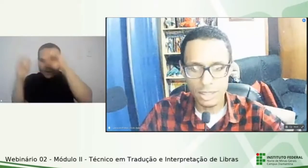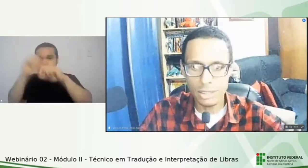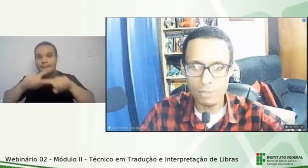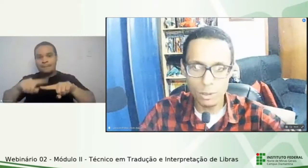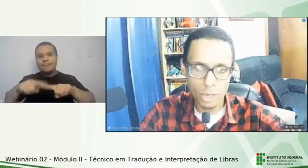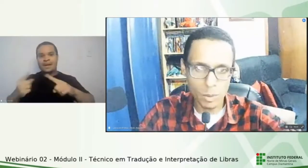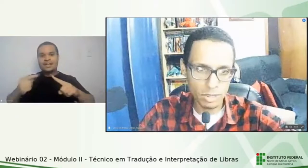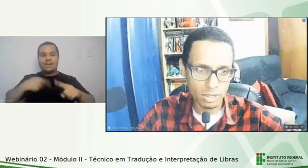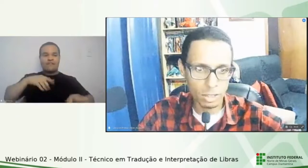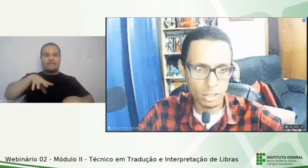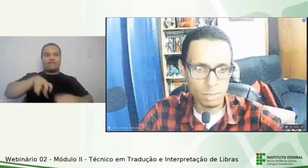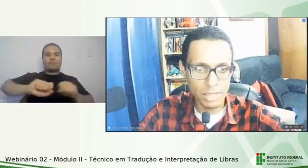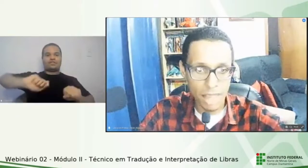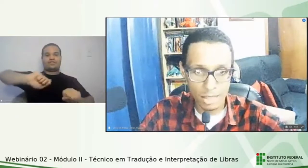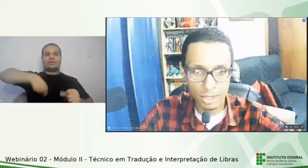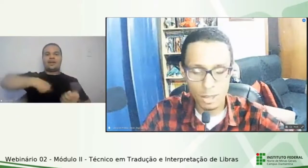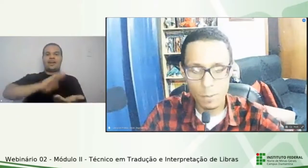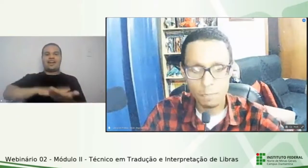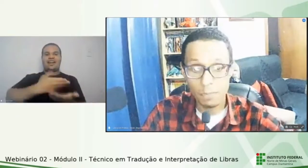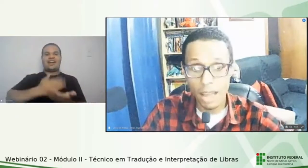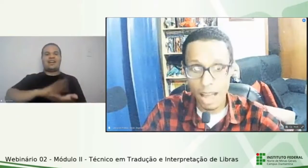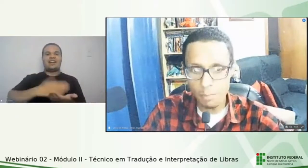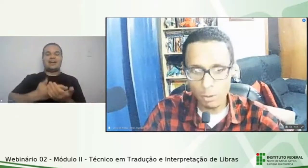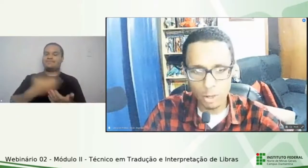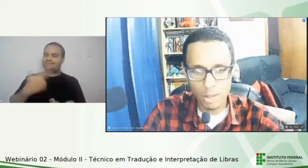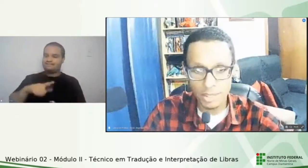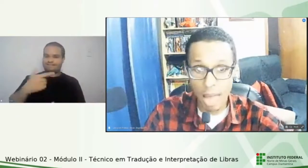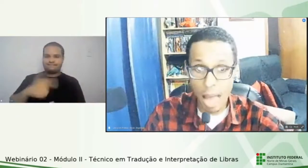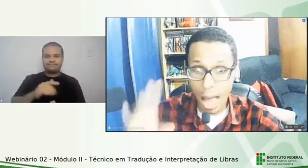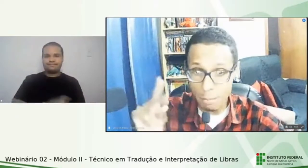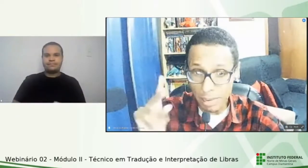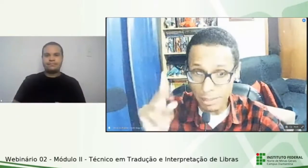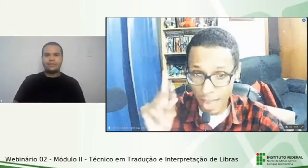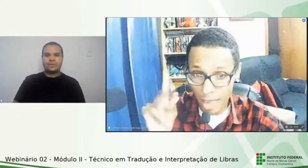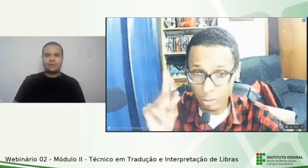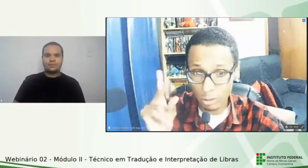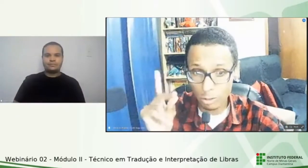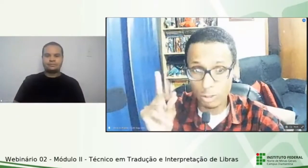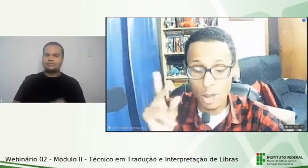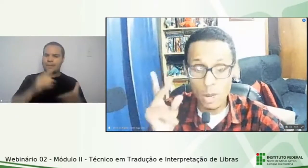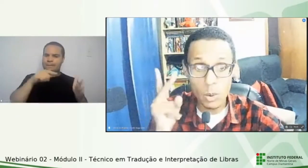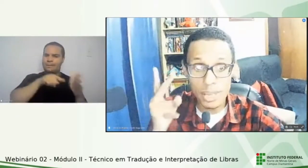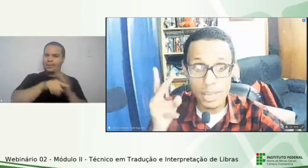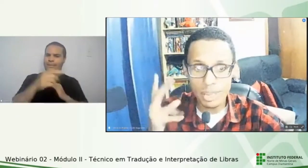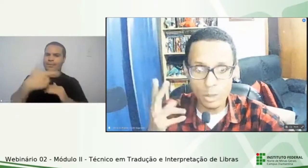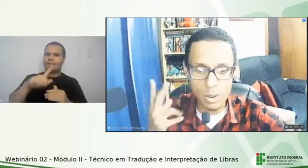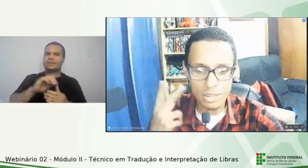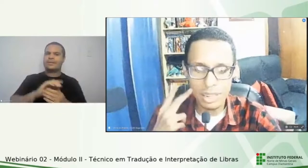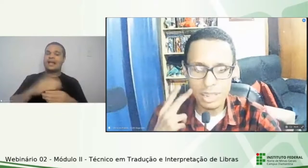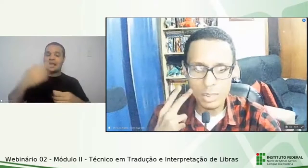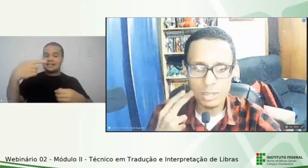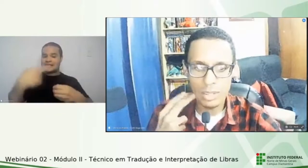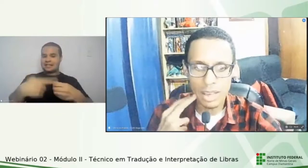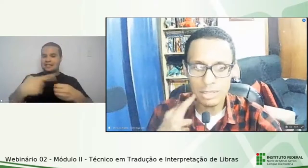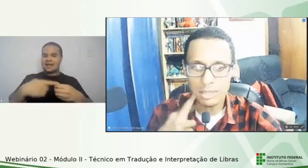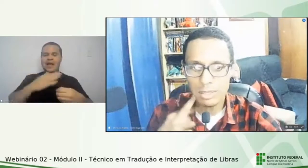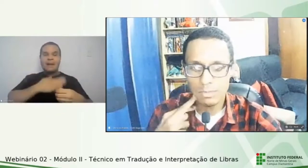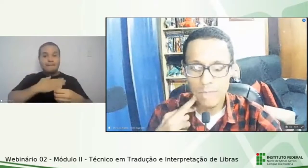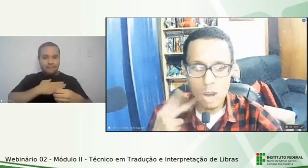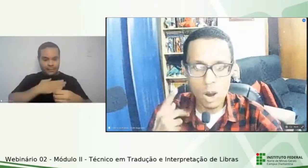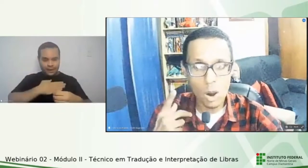cidade, que está faltando essa acessibilidade, há profissionais habilitados conhecedores da língua de